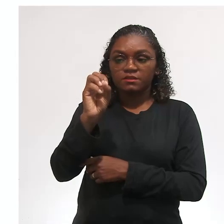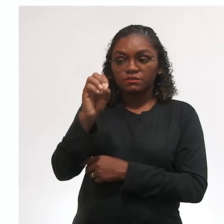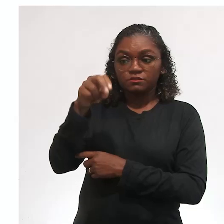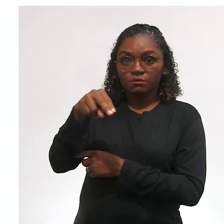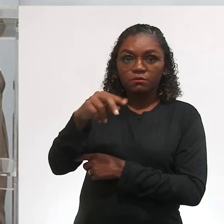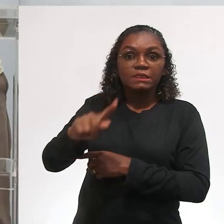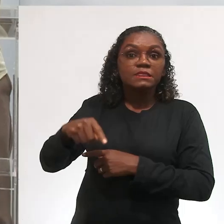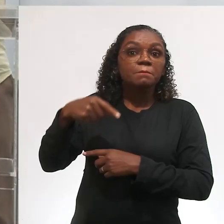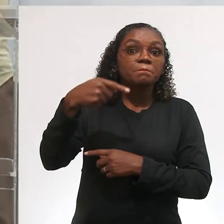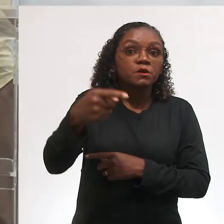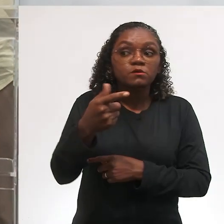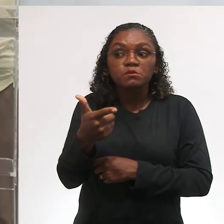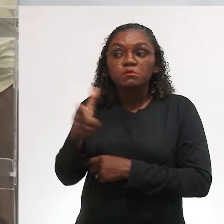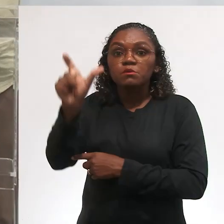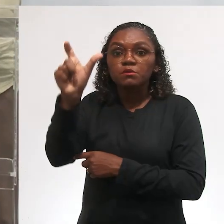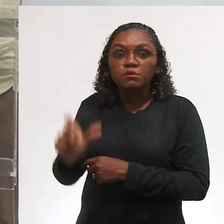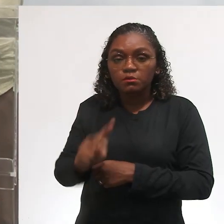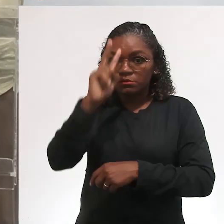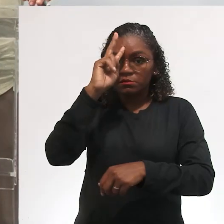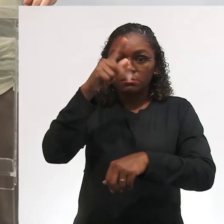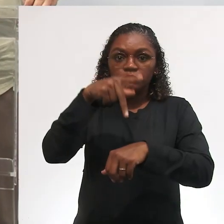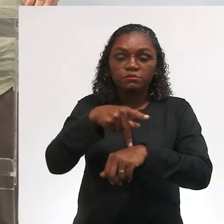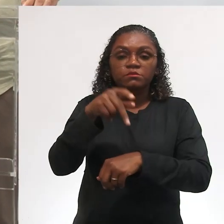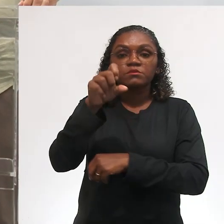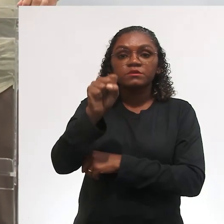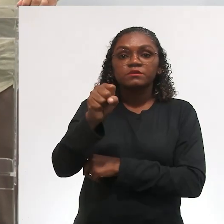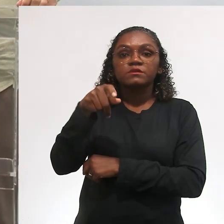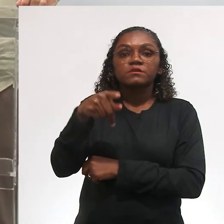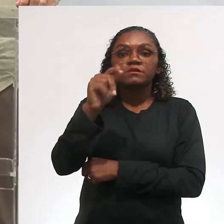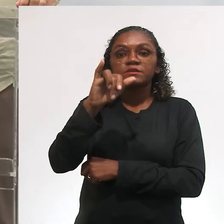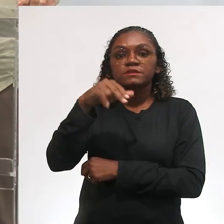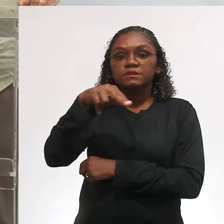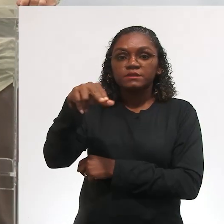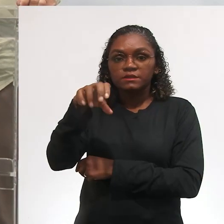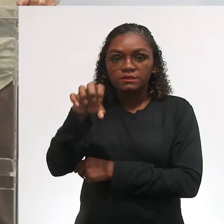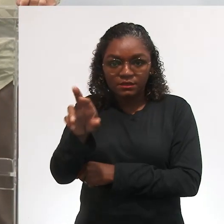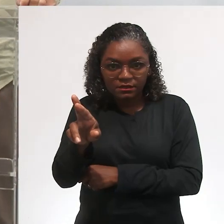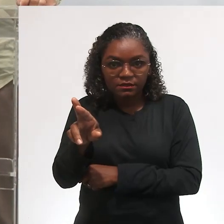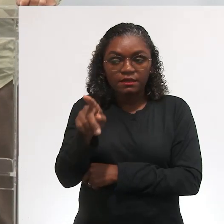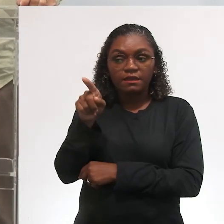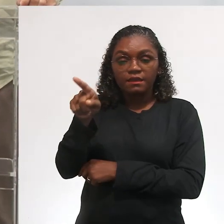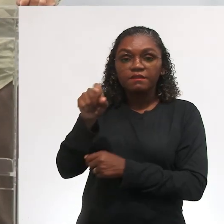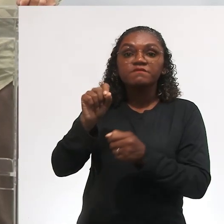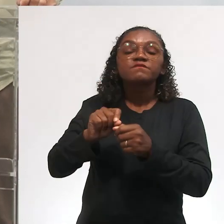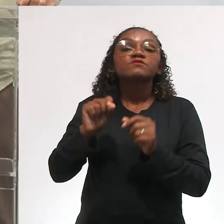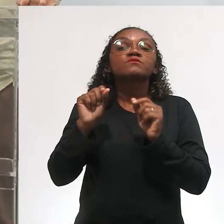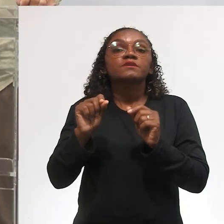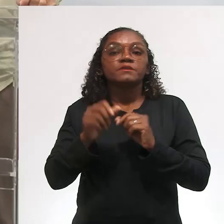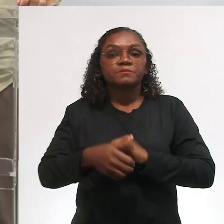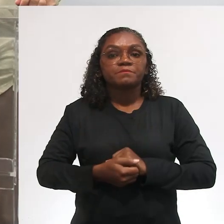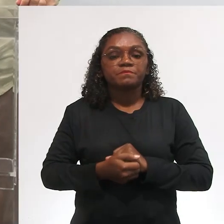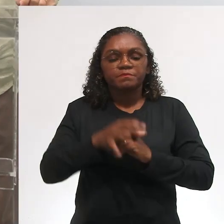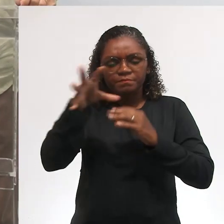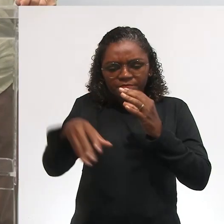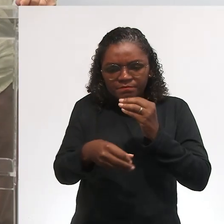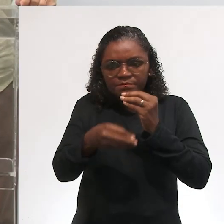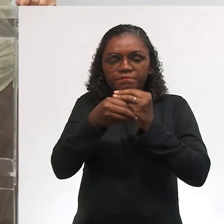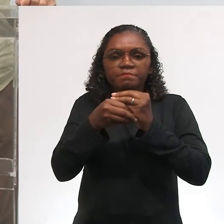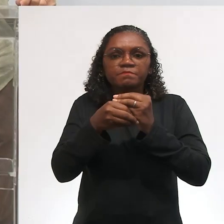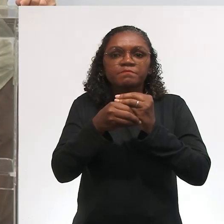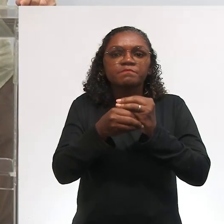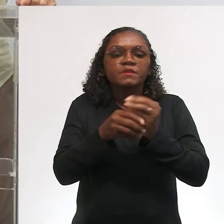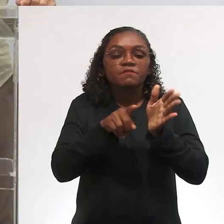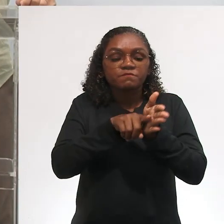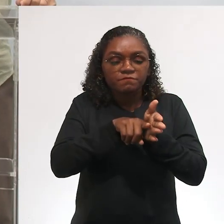ele pegou a teoria da coexistência de Tornick, que nós falamos na aula anterior, e ele conseguiu dar um foco um